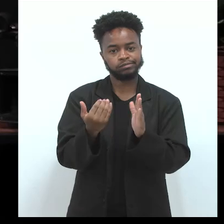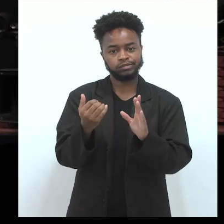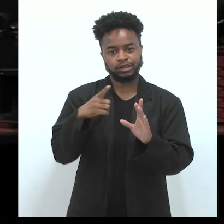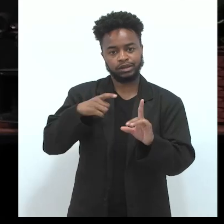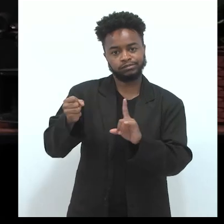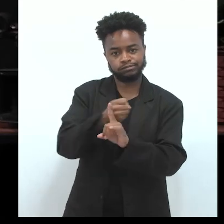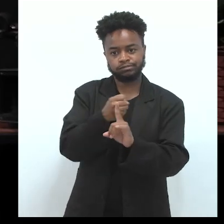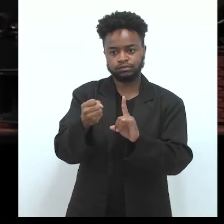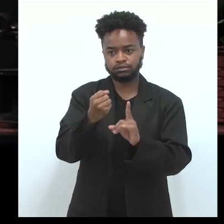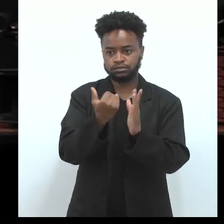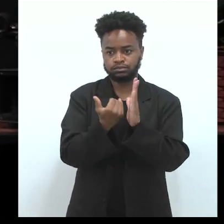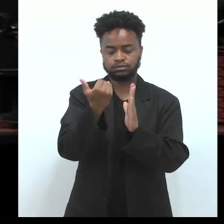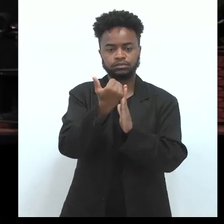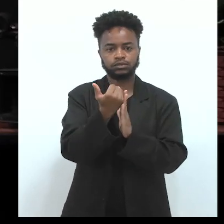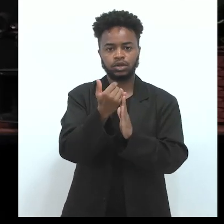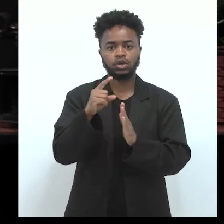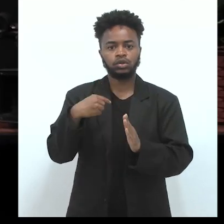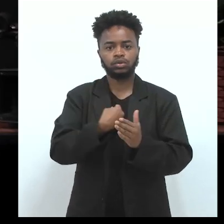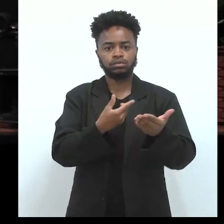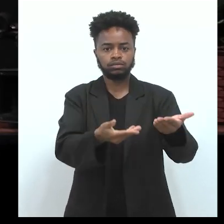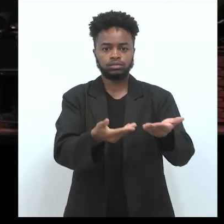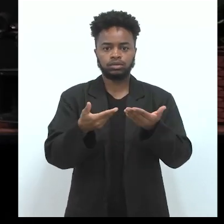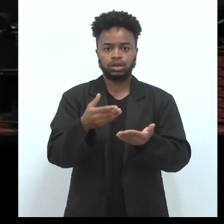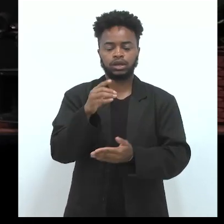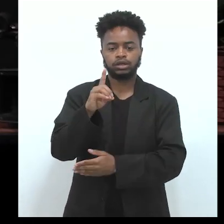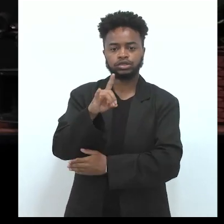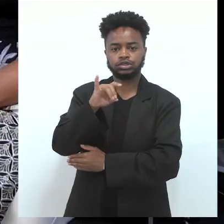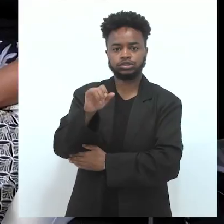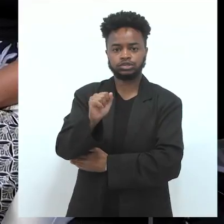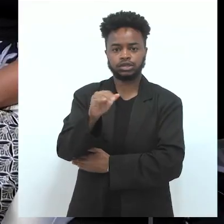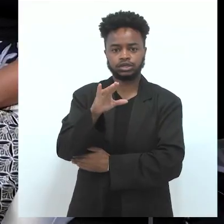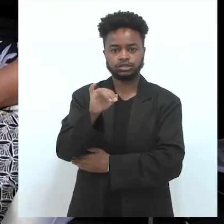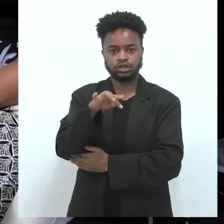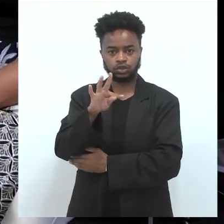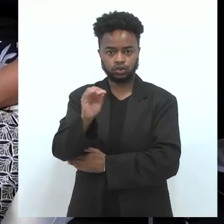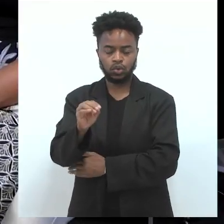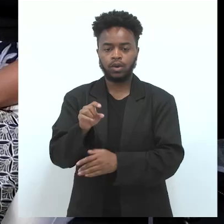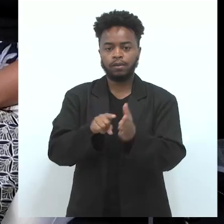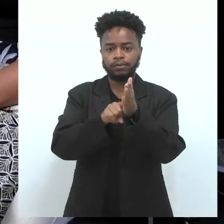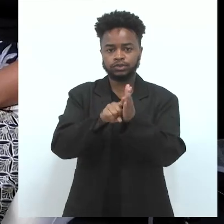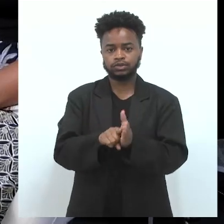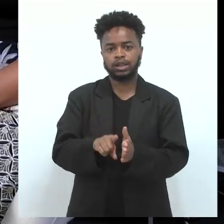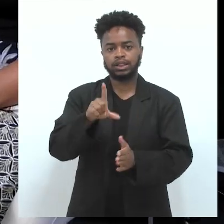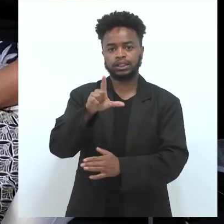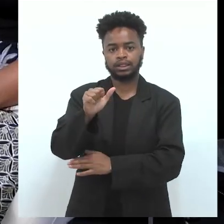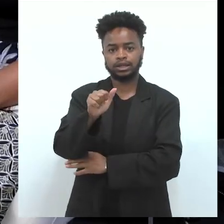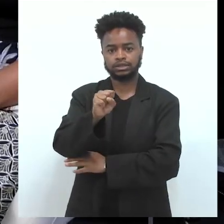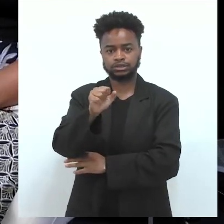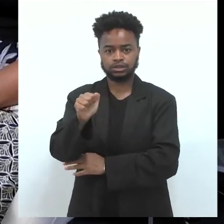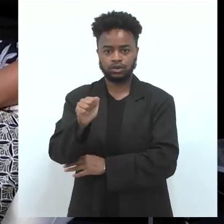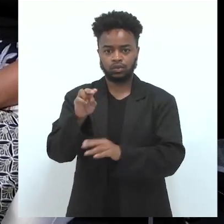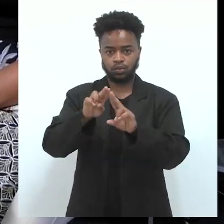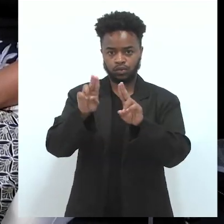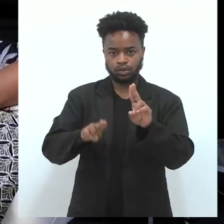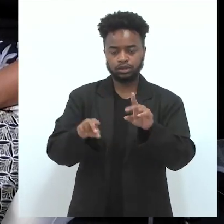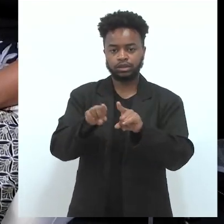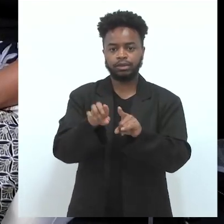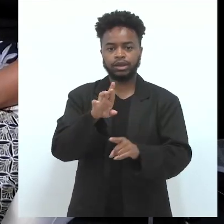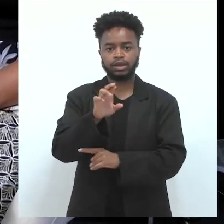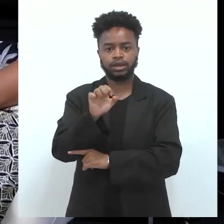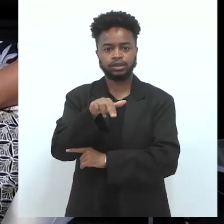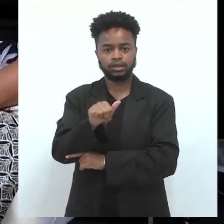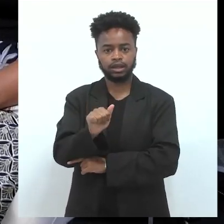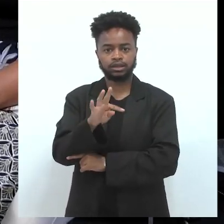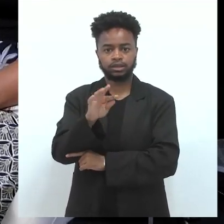Para falar sobre esse assunto, eu recebo no Alerj Debate de Jacinto Monteiro dos Santos, pesquisador da LASA UFRJ, e Renata